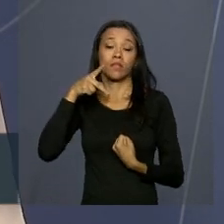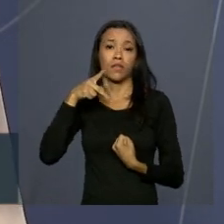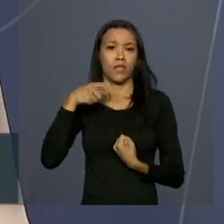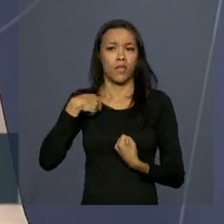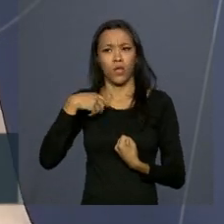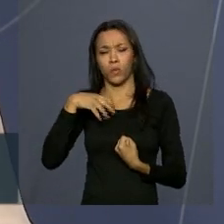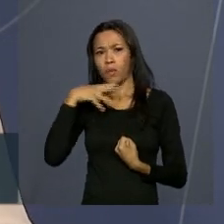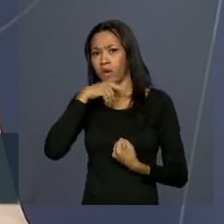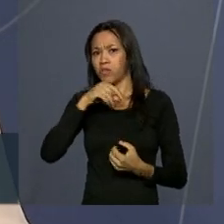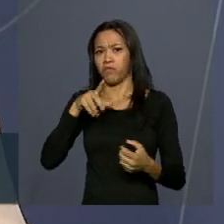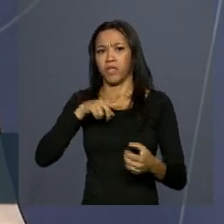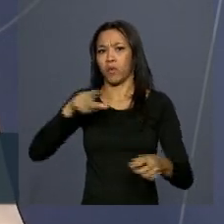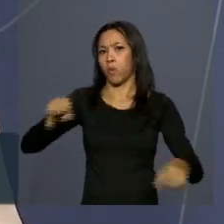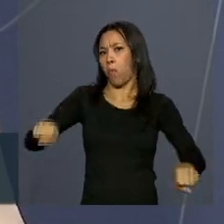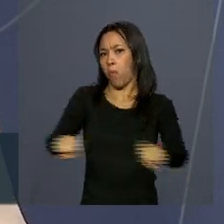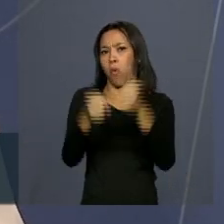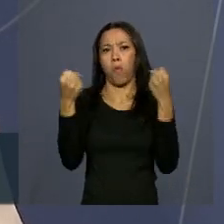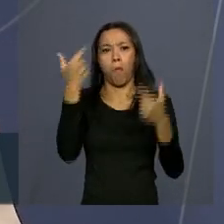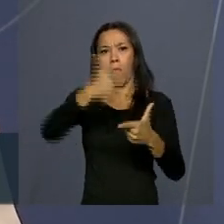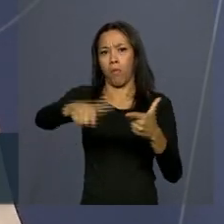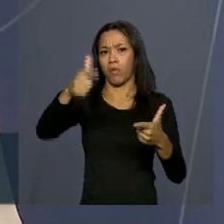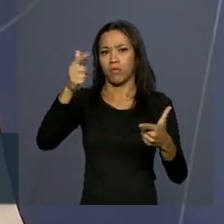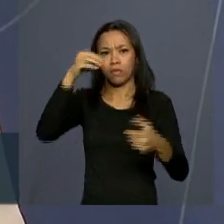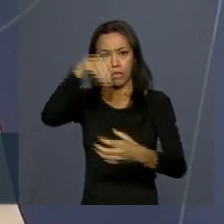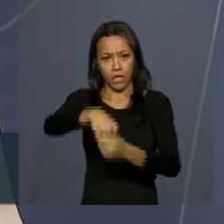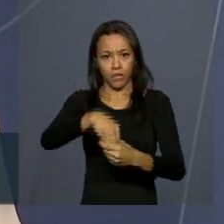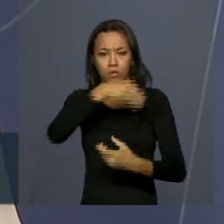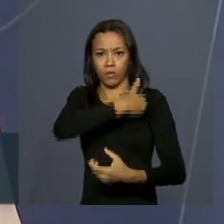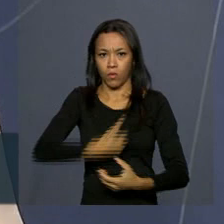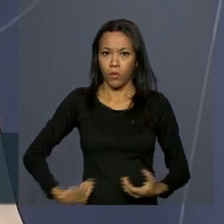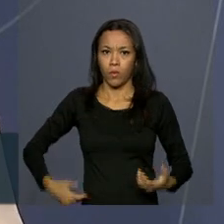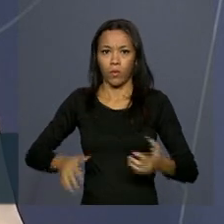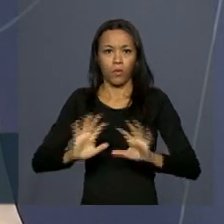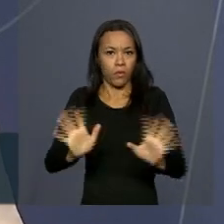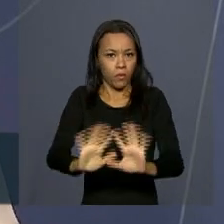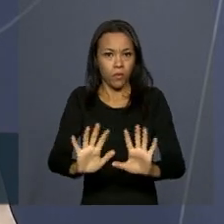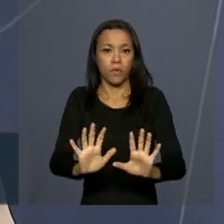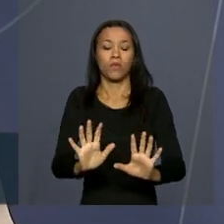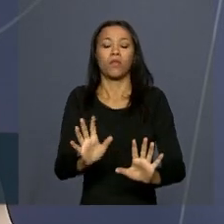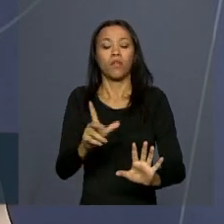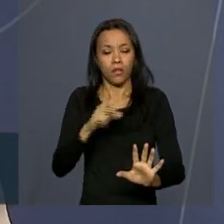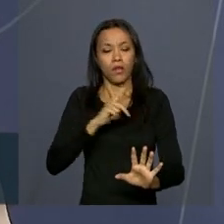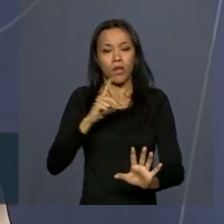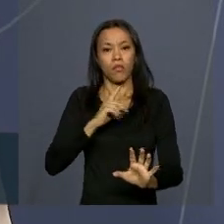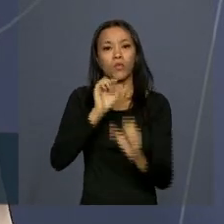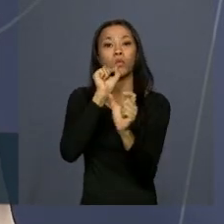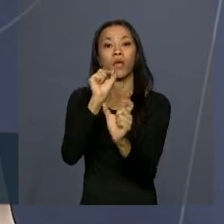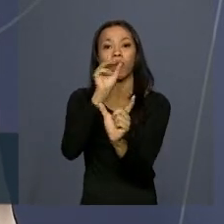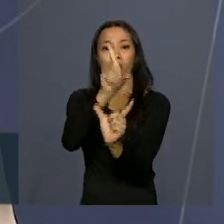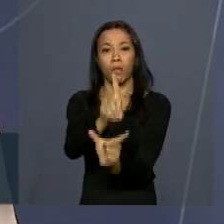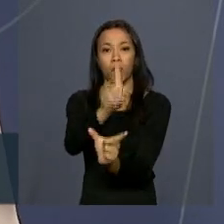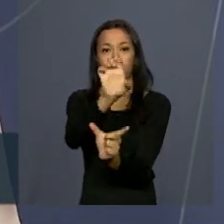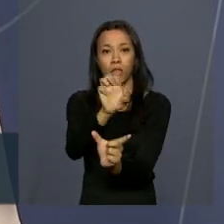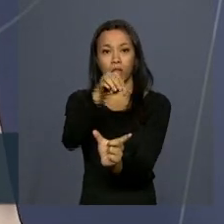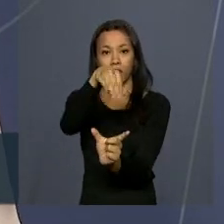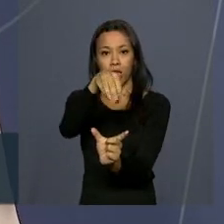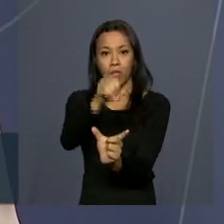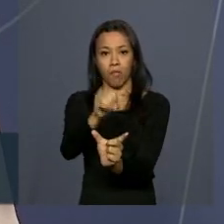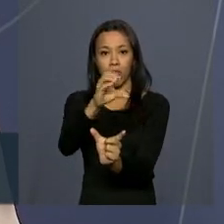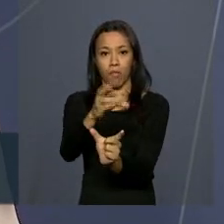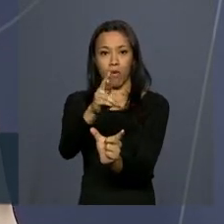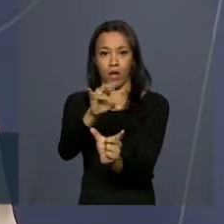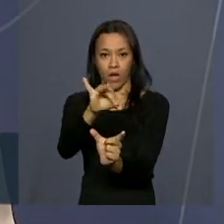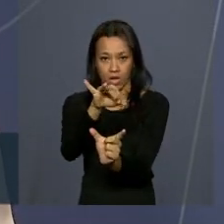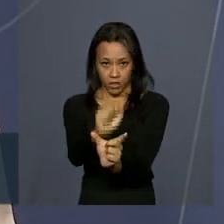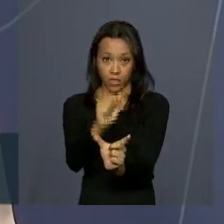ruptura institucional nós somos uma democracia e Temos tanto um legislativo como